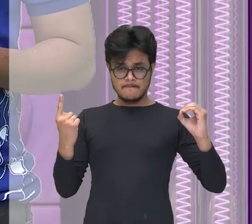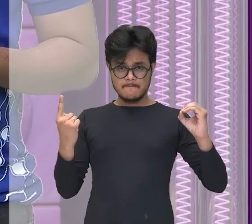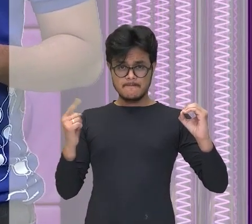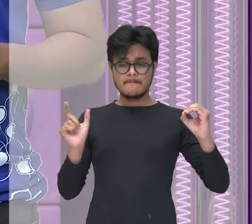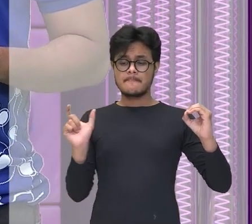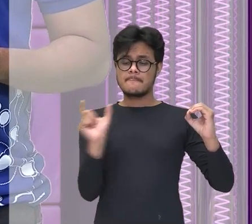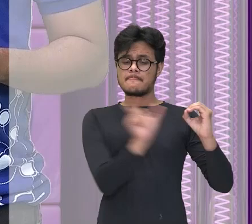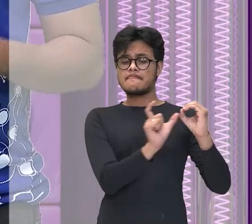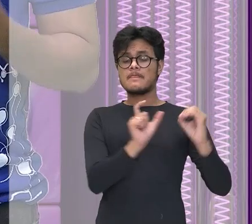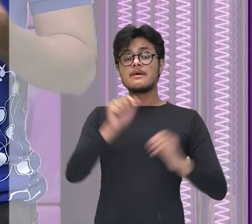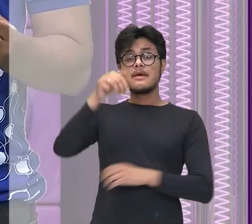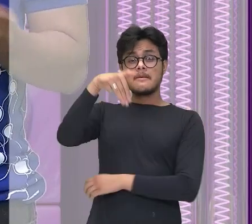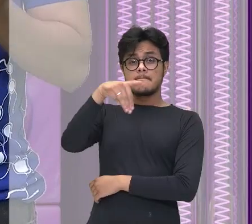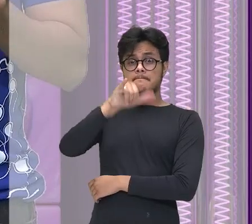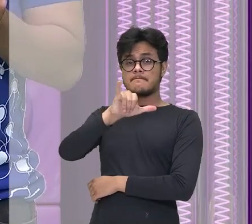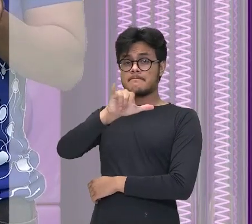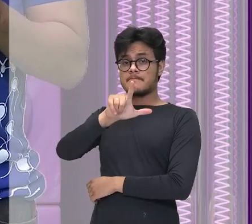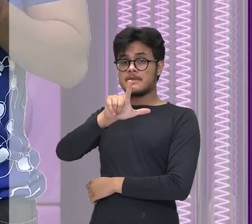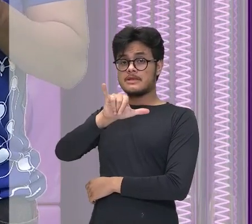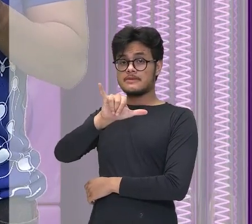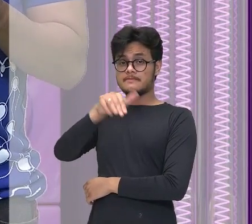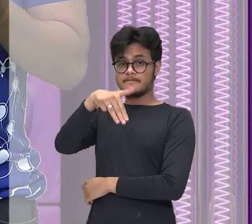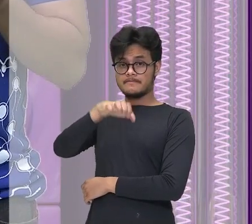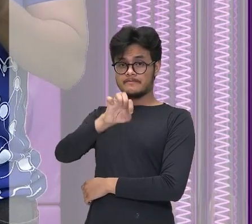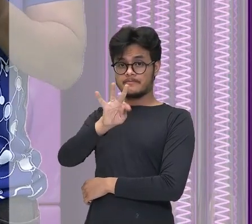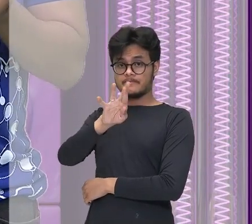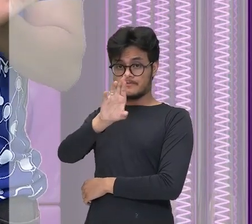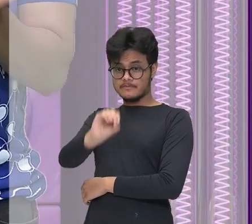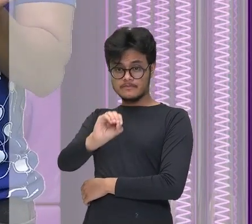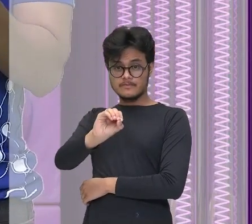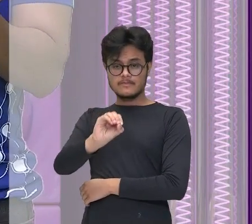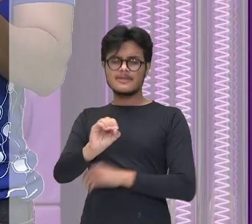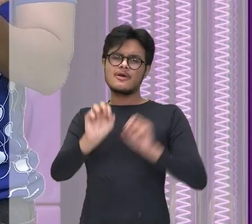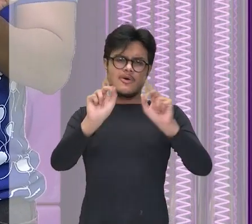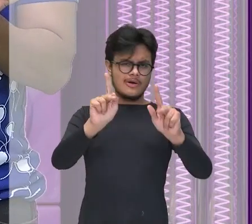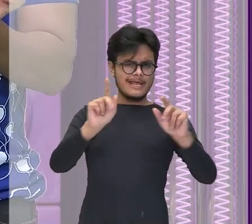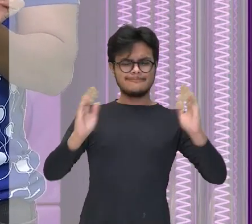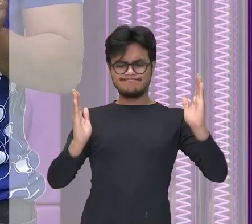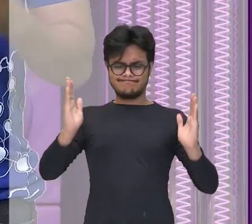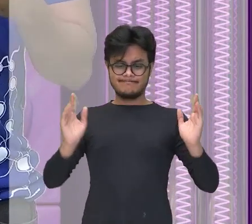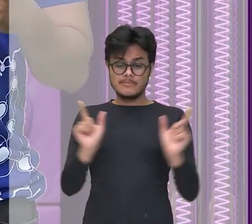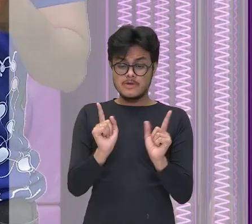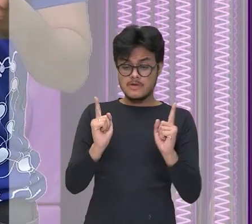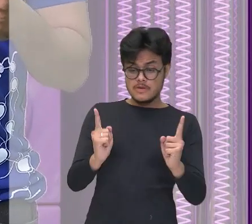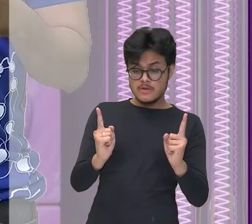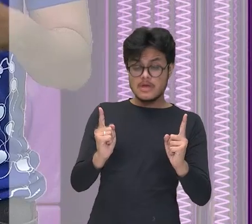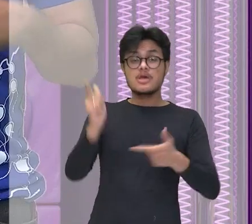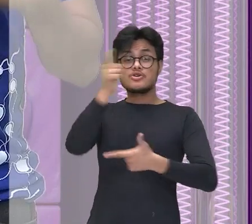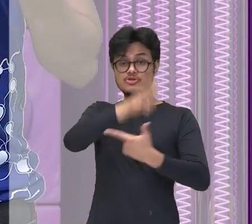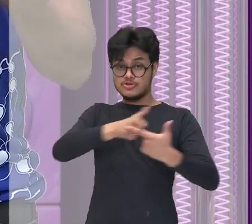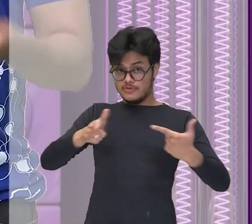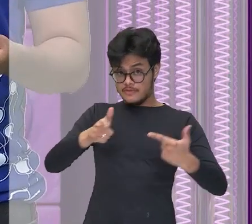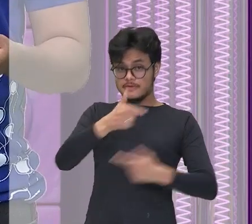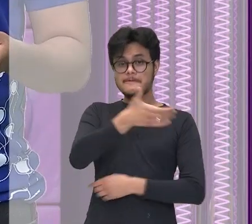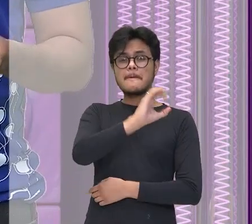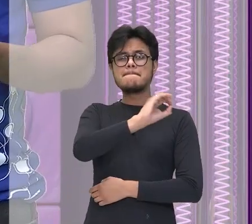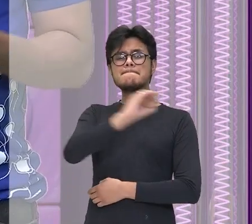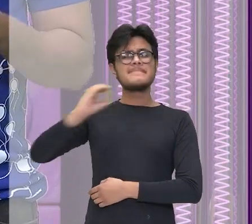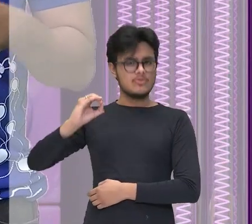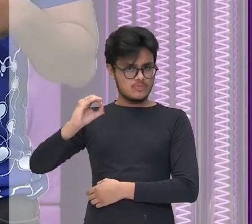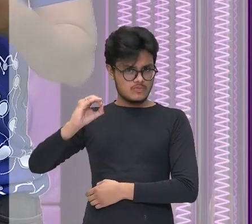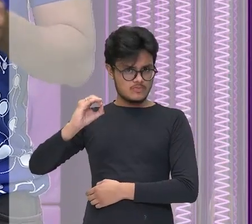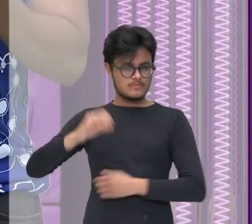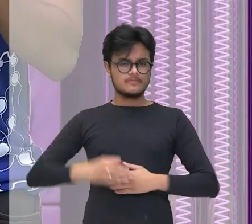o milímetro. Então, eu vou pegar essa parte, esse menor pedaço, e dividir ainda em 1000